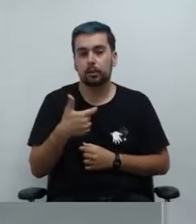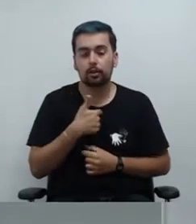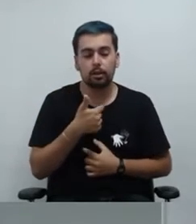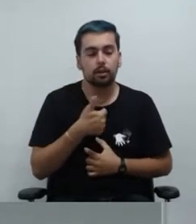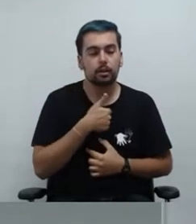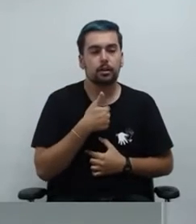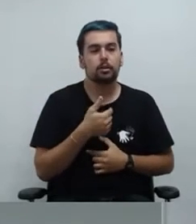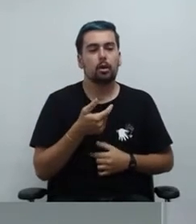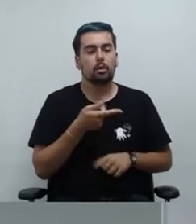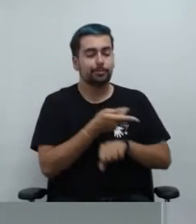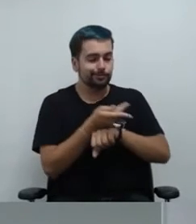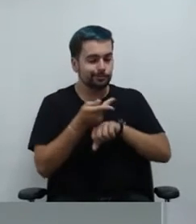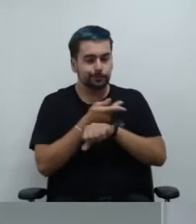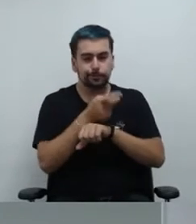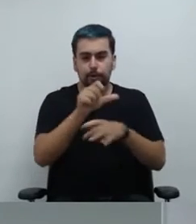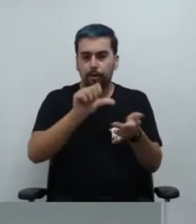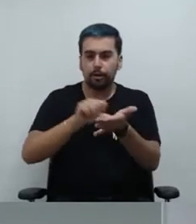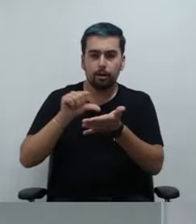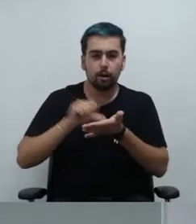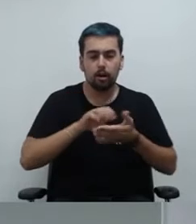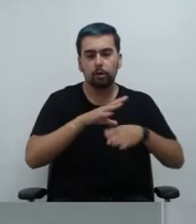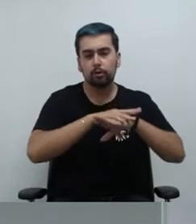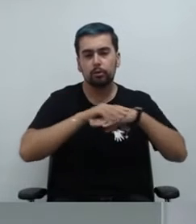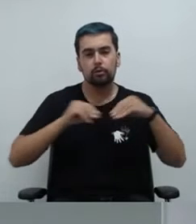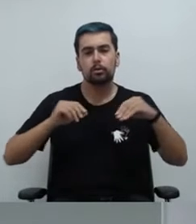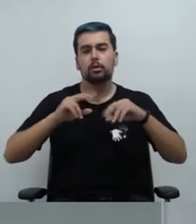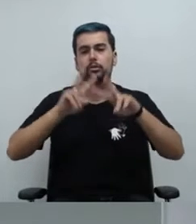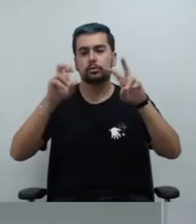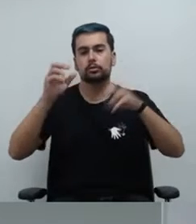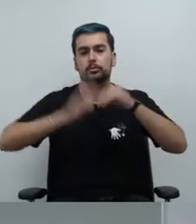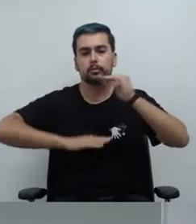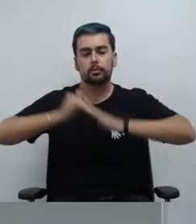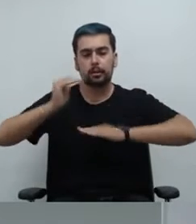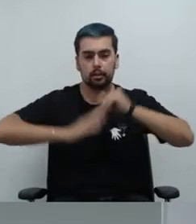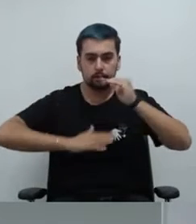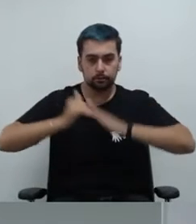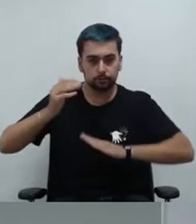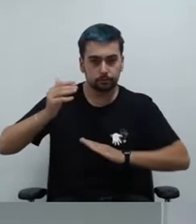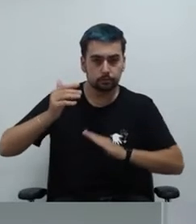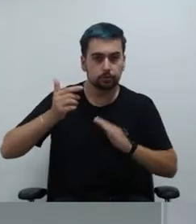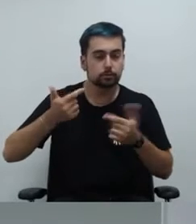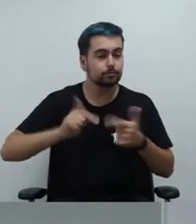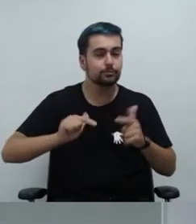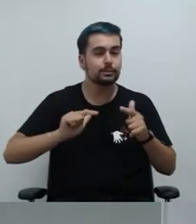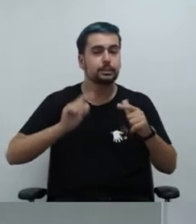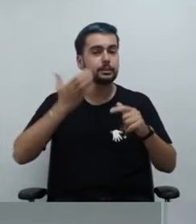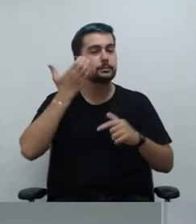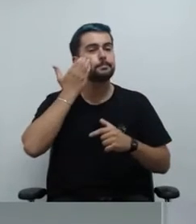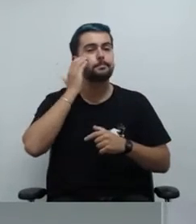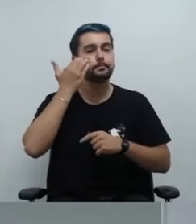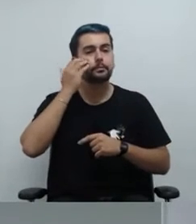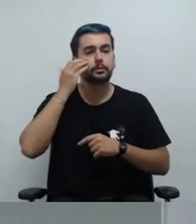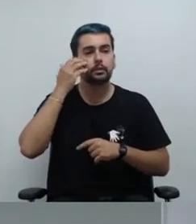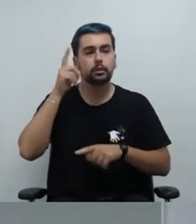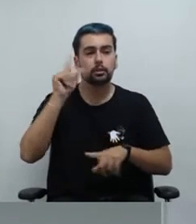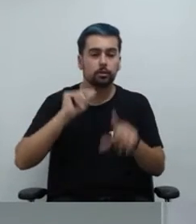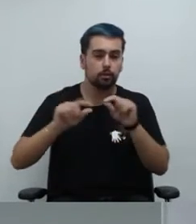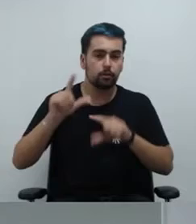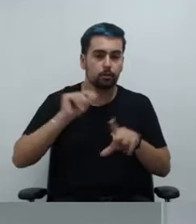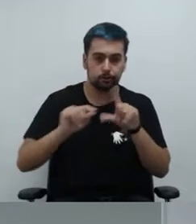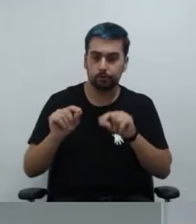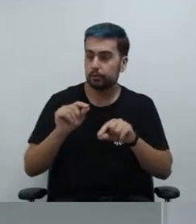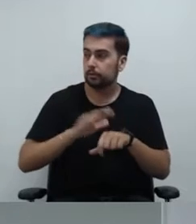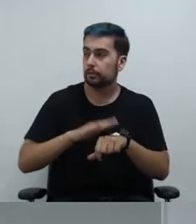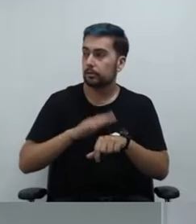a inspiração e mesmo a resolução de questões práticas que não consegue discernir, cujas escolhas não